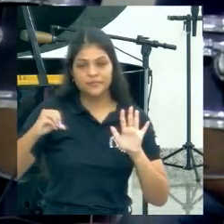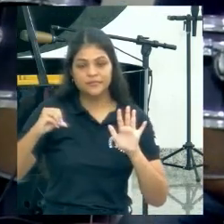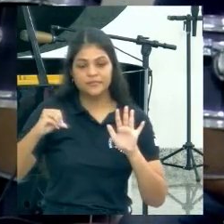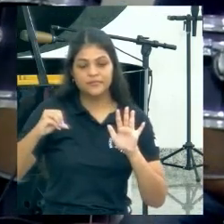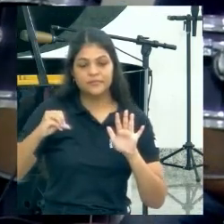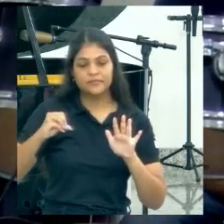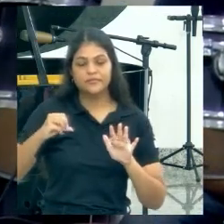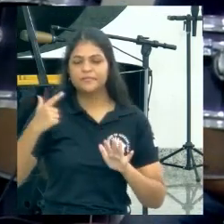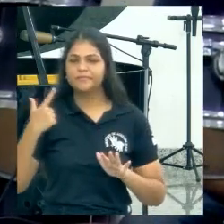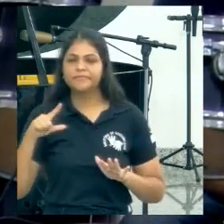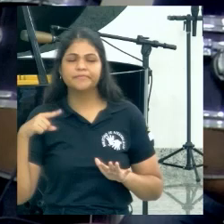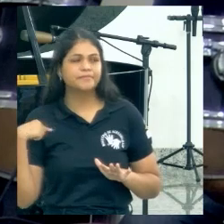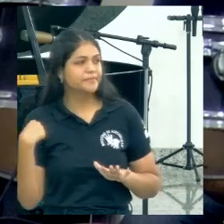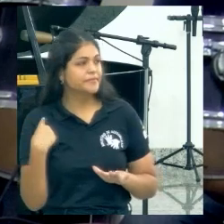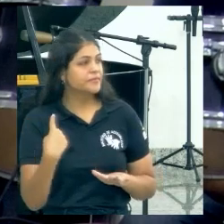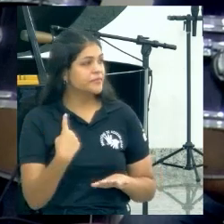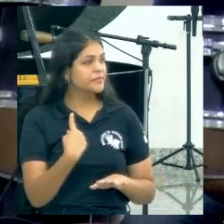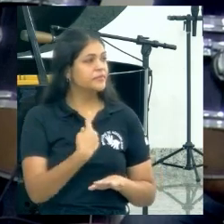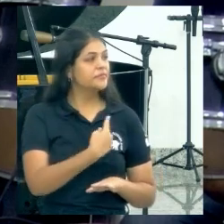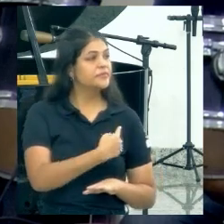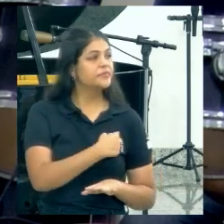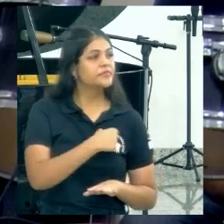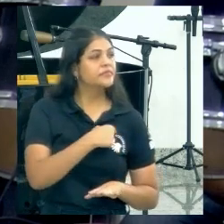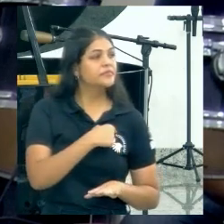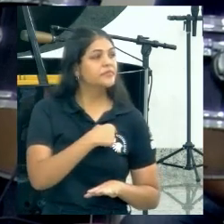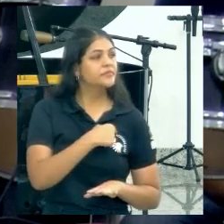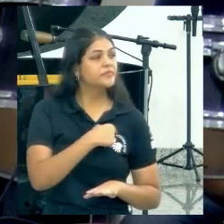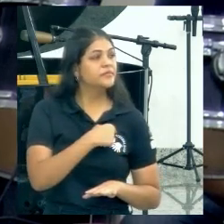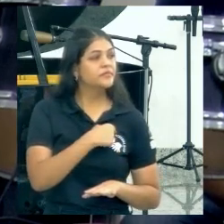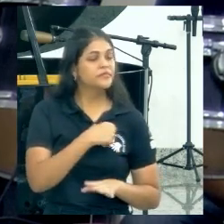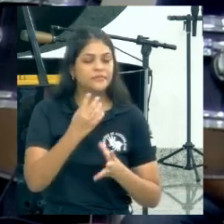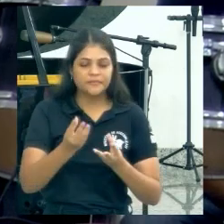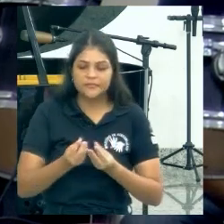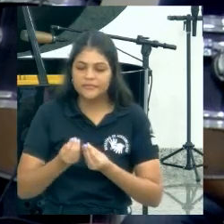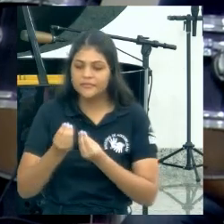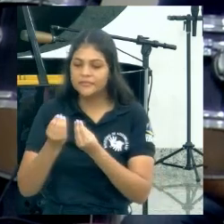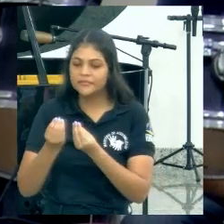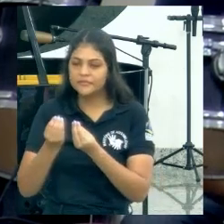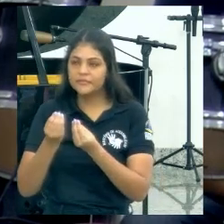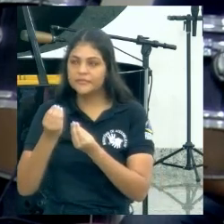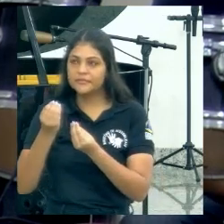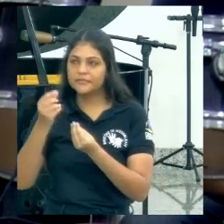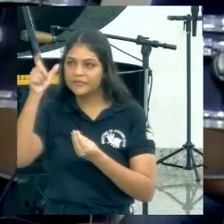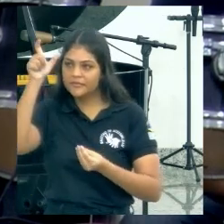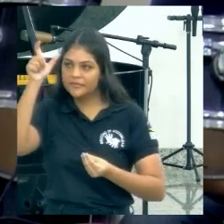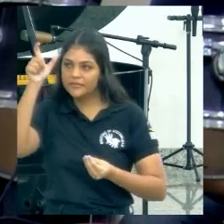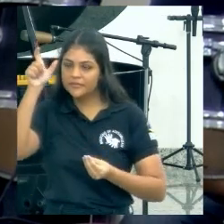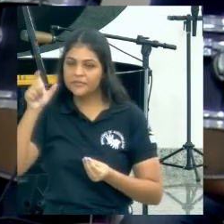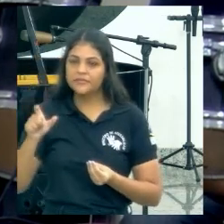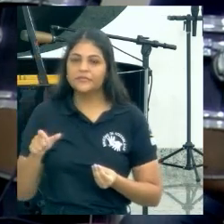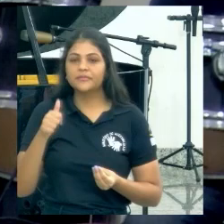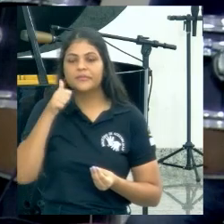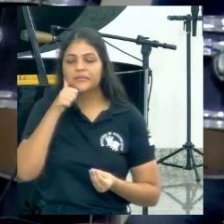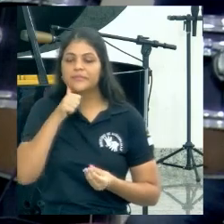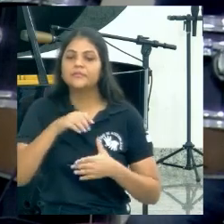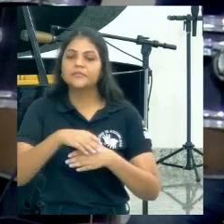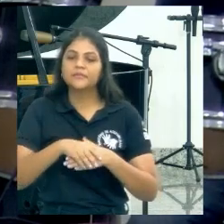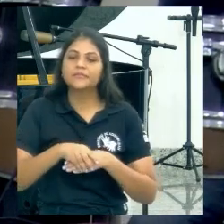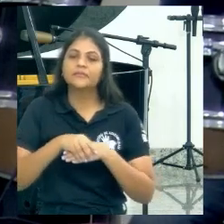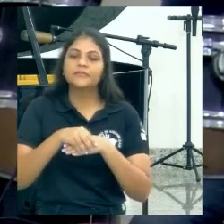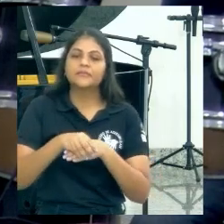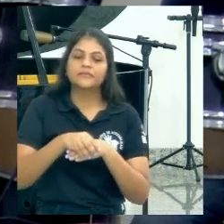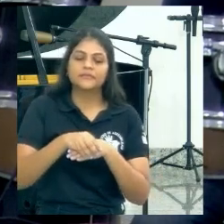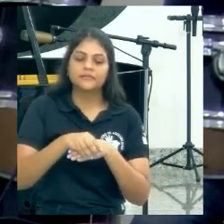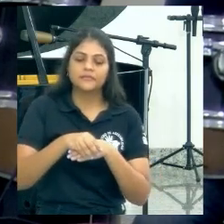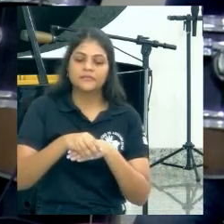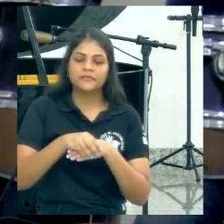não temos nós o direito de levar conosco uma esposa crente, como fazem os outros apóstolos, os irmãos do